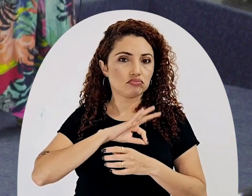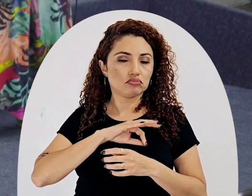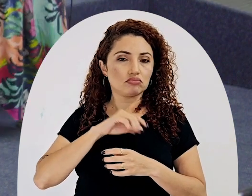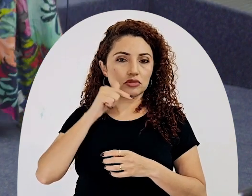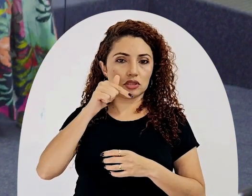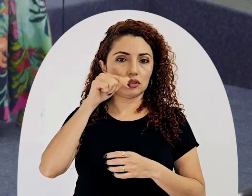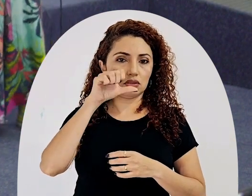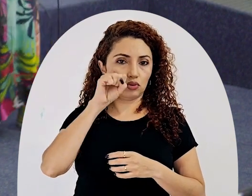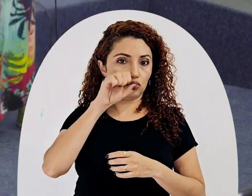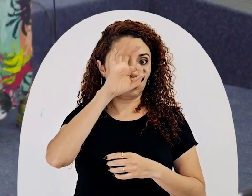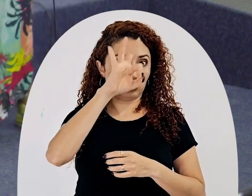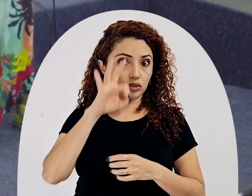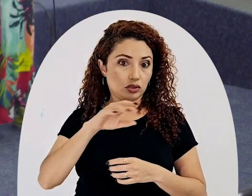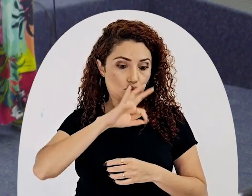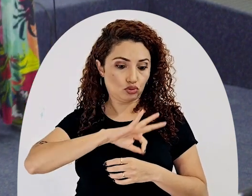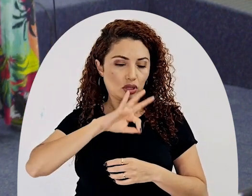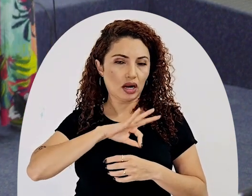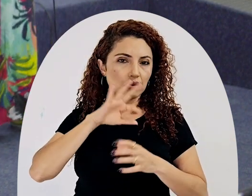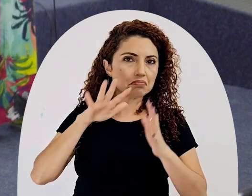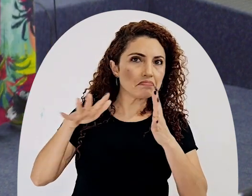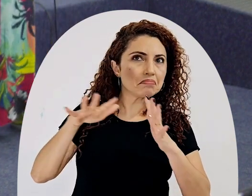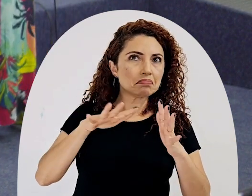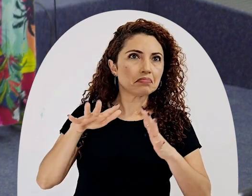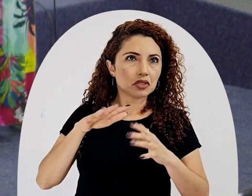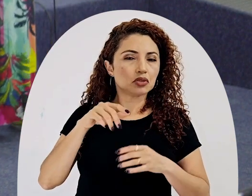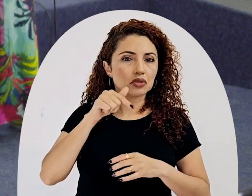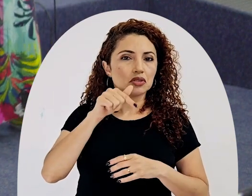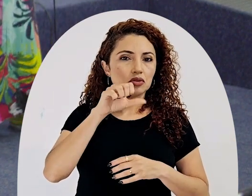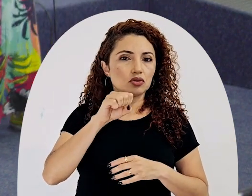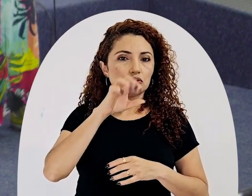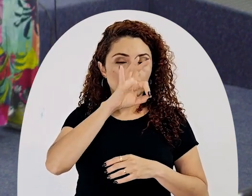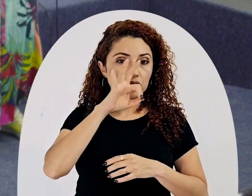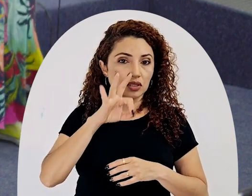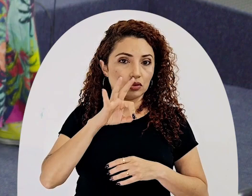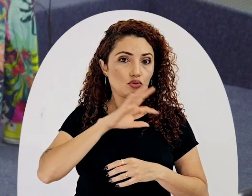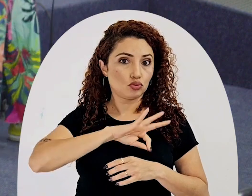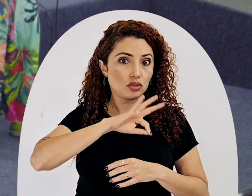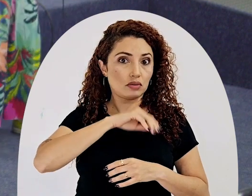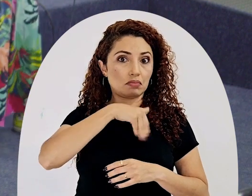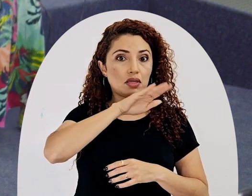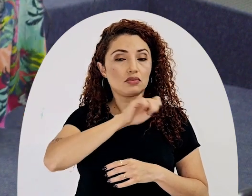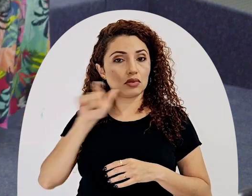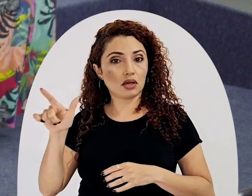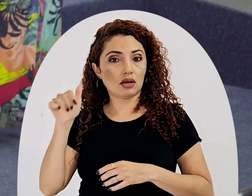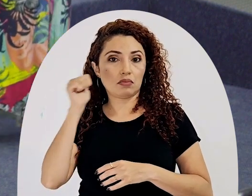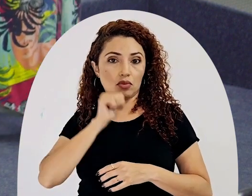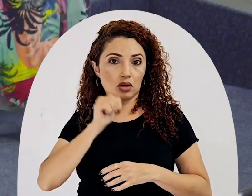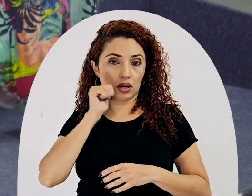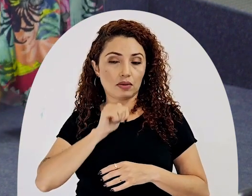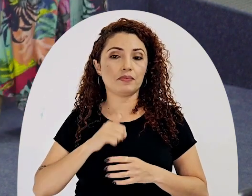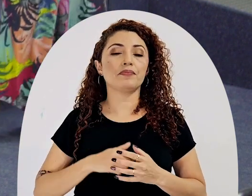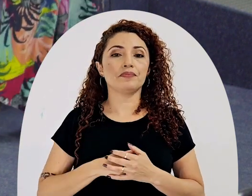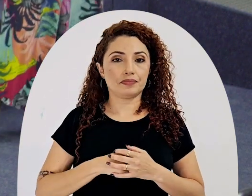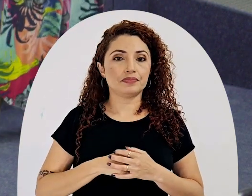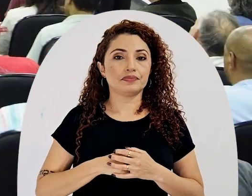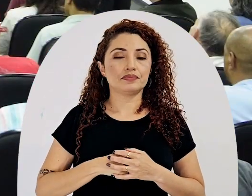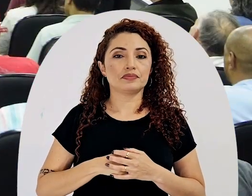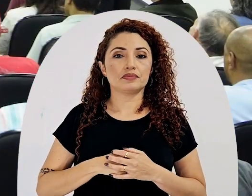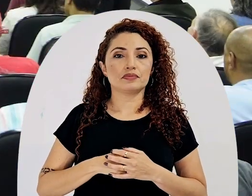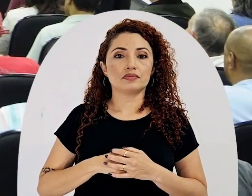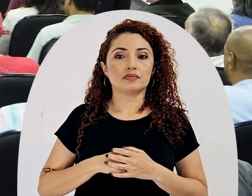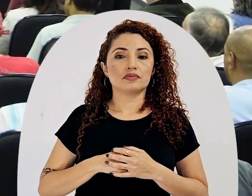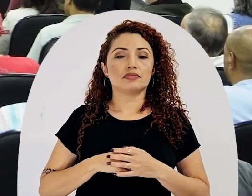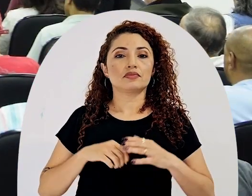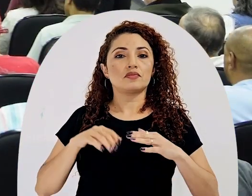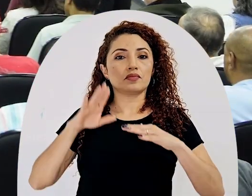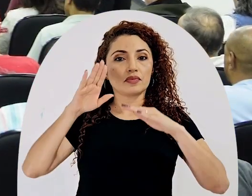78% do salário em relação às mulheres. E menos 50% da taxa de desemprego é